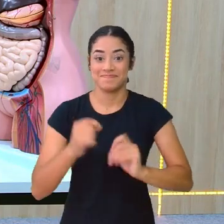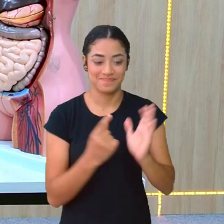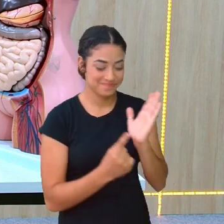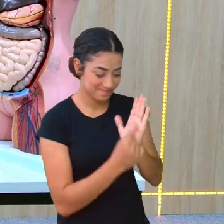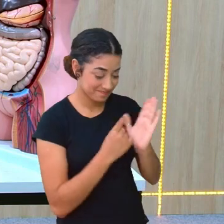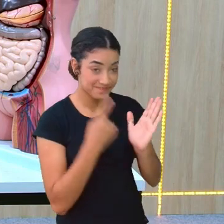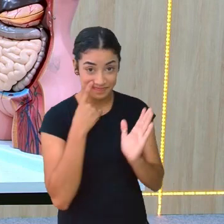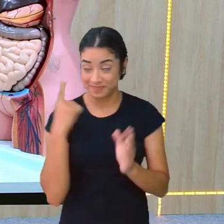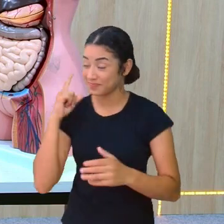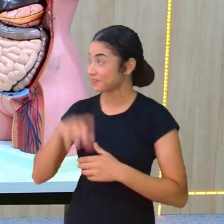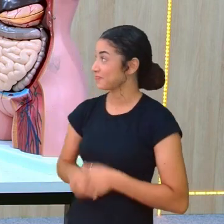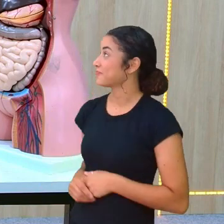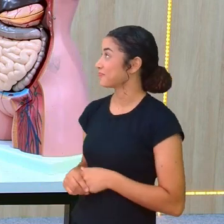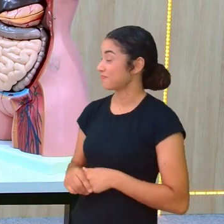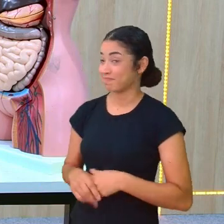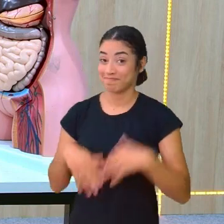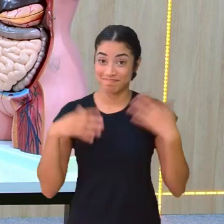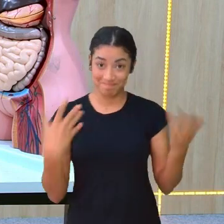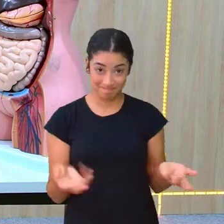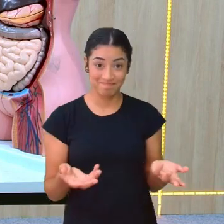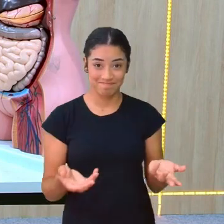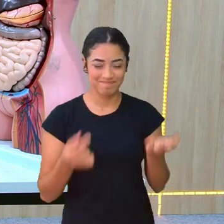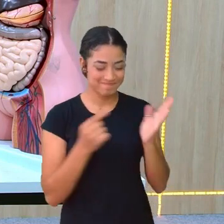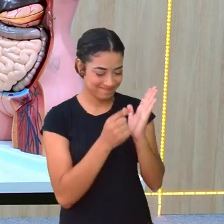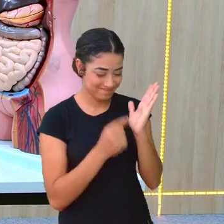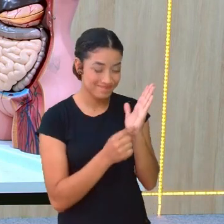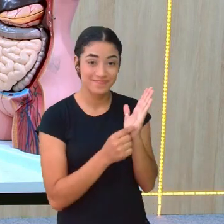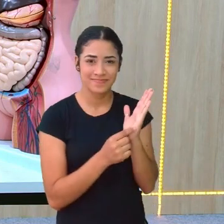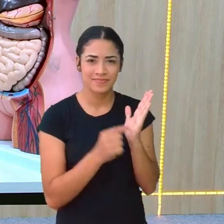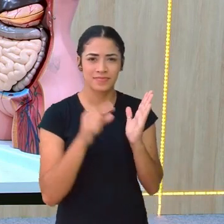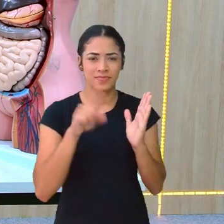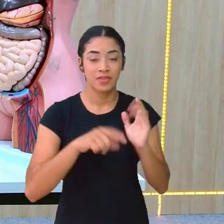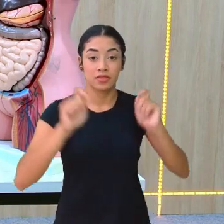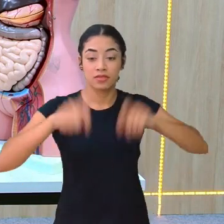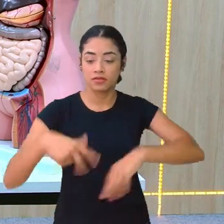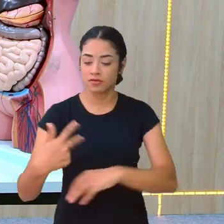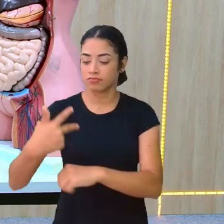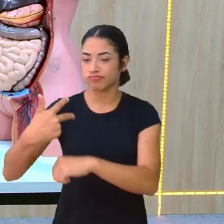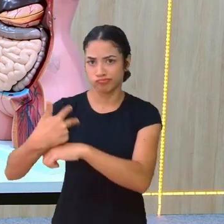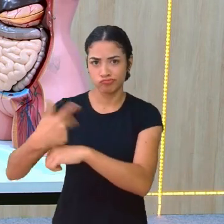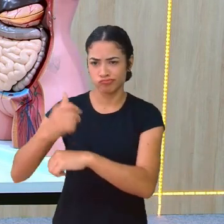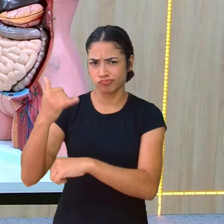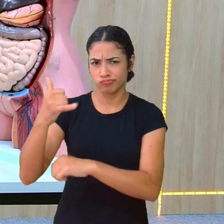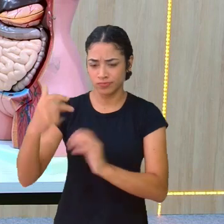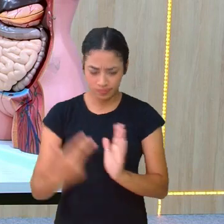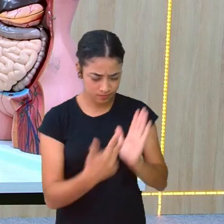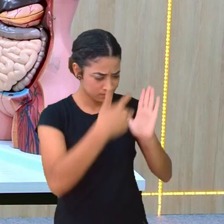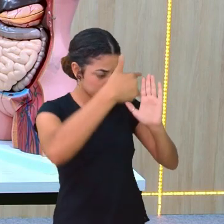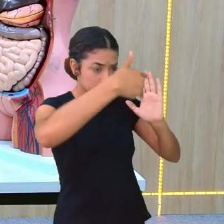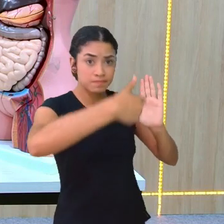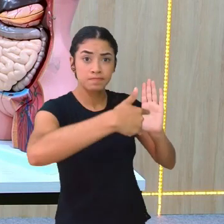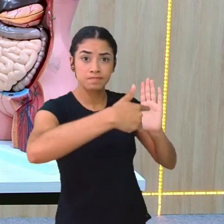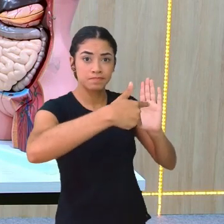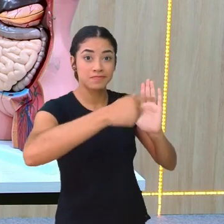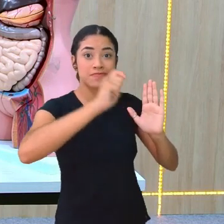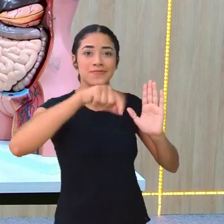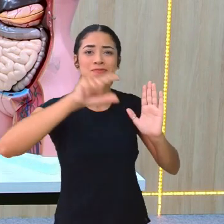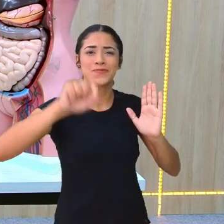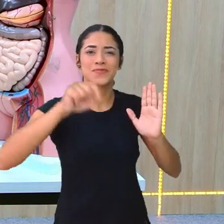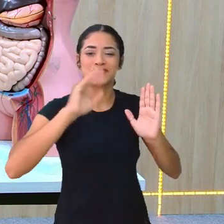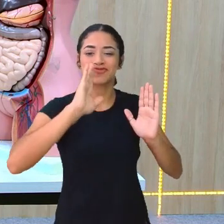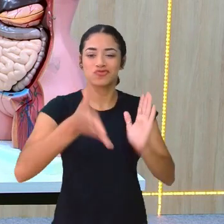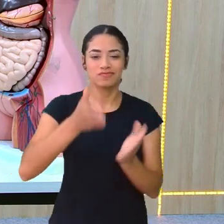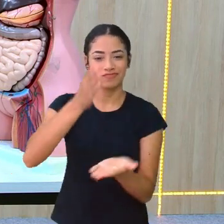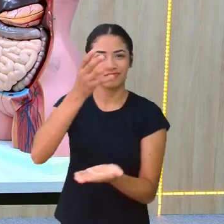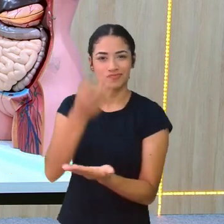Codes. Esses dois QR Codes vocês vão, né, apontar o celular de vocês e vão baixar. Para baixar, vocês precisam